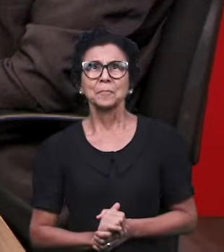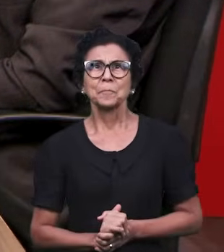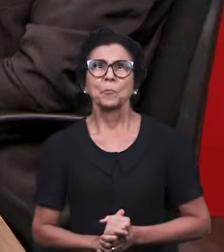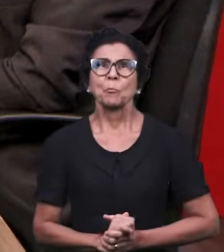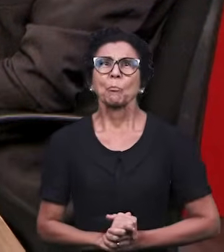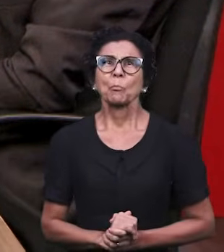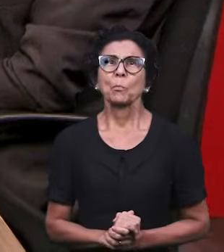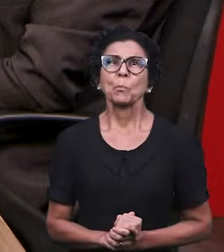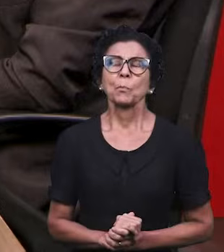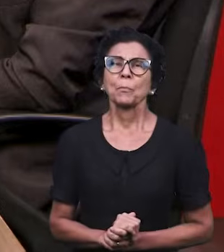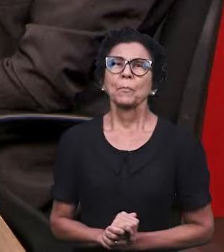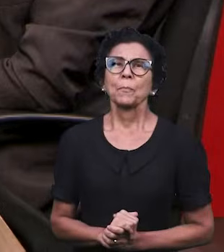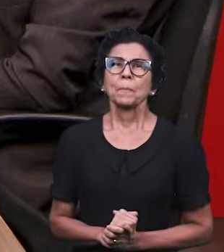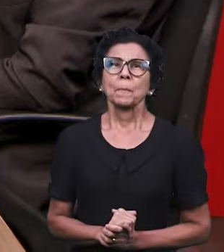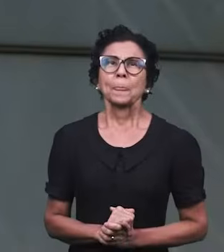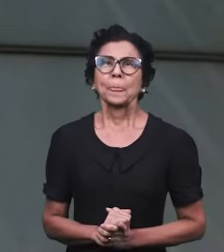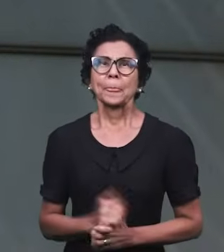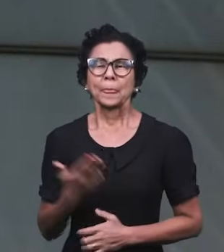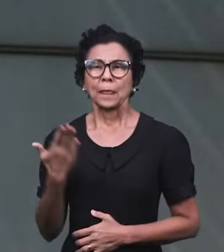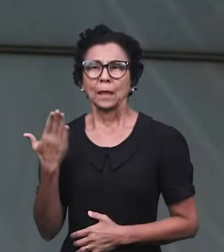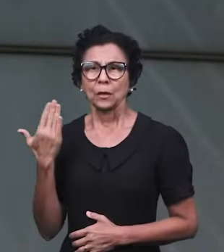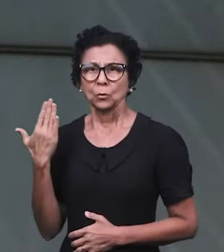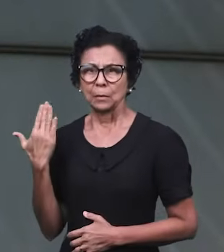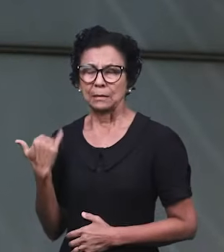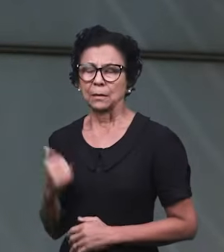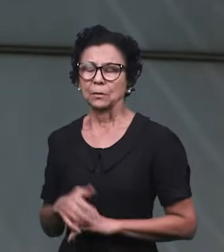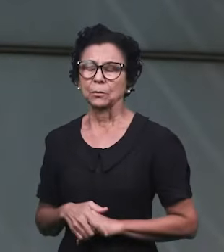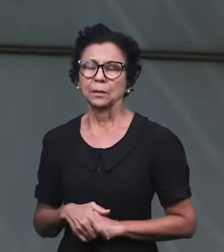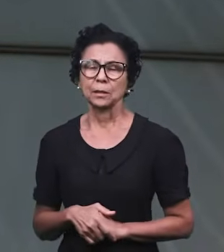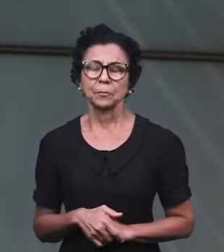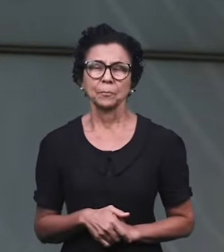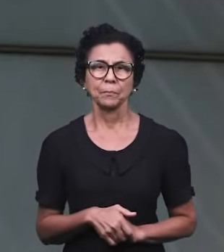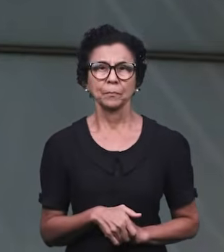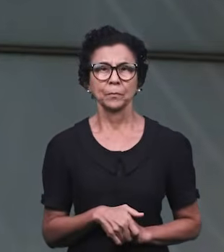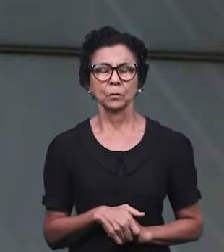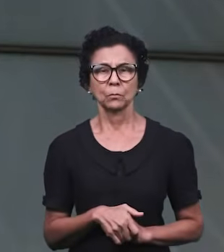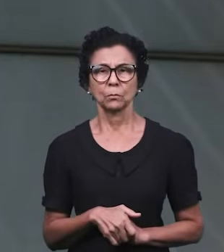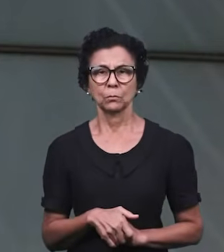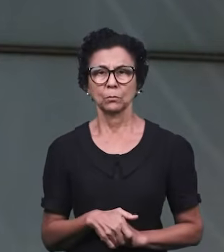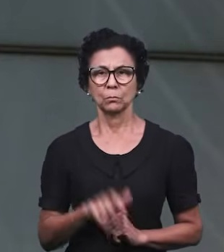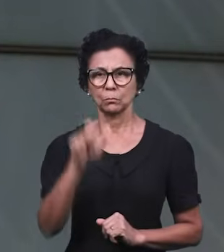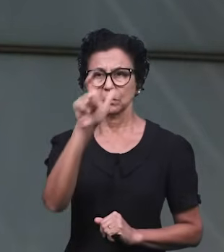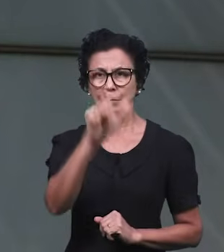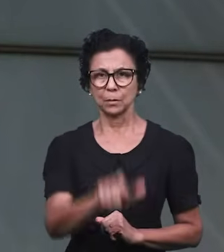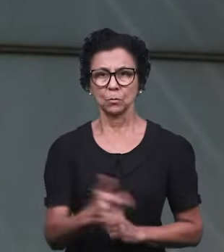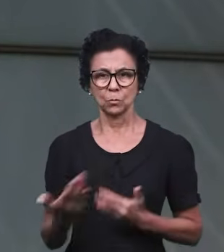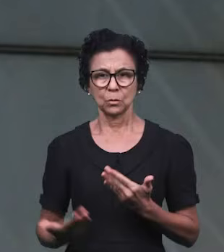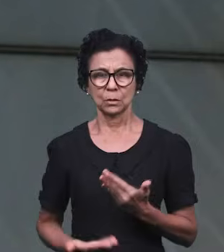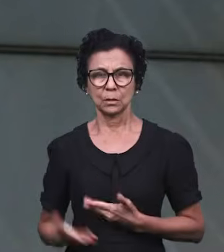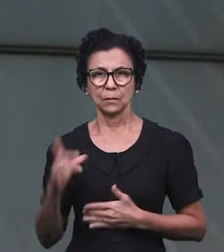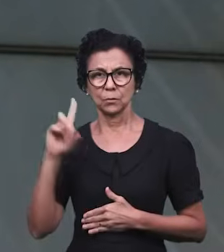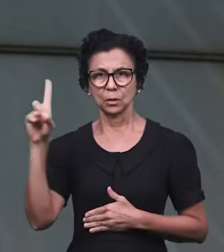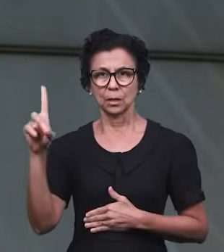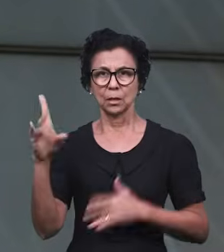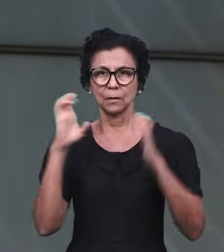quando eu fui evangelizado por um servo de Deus, a primeira coisa que ele fez